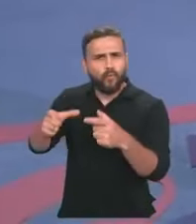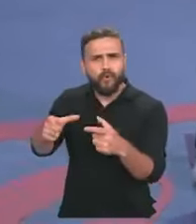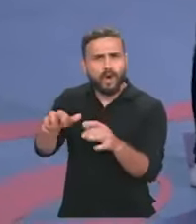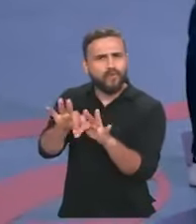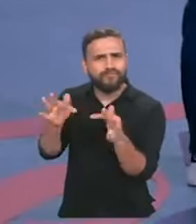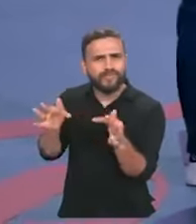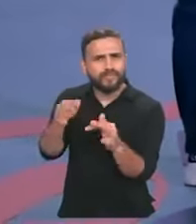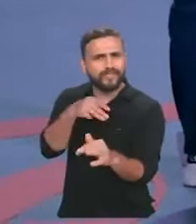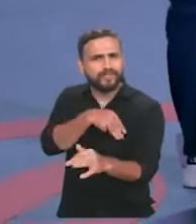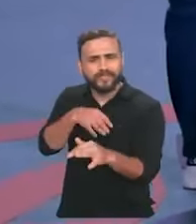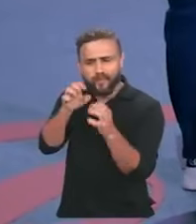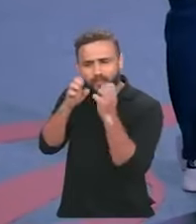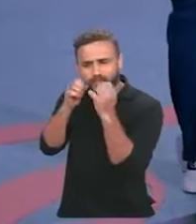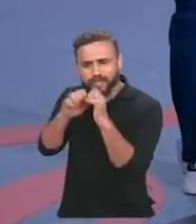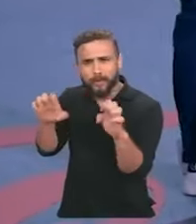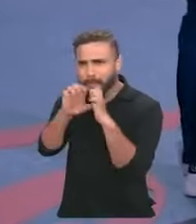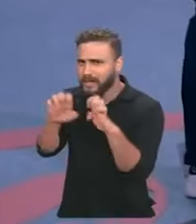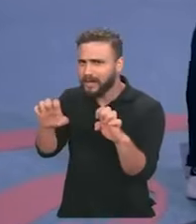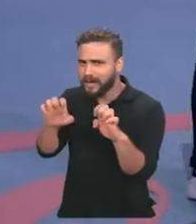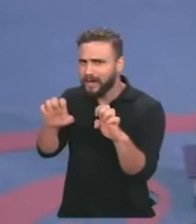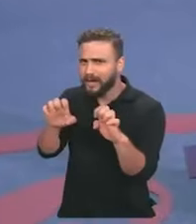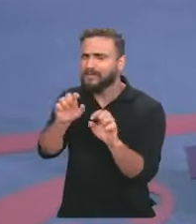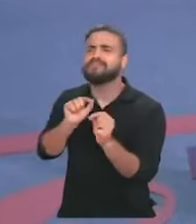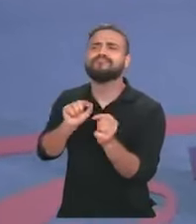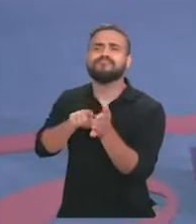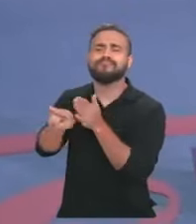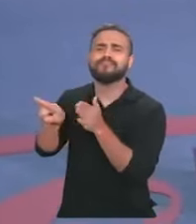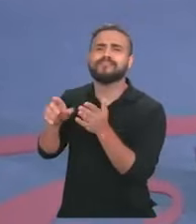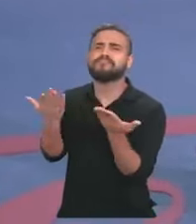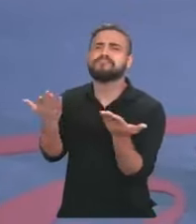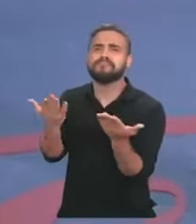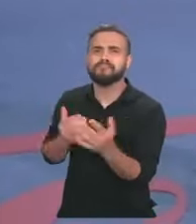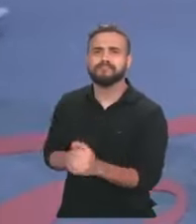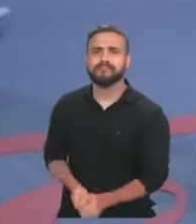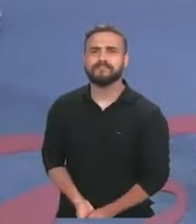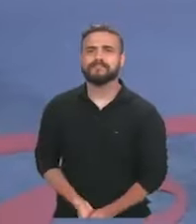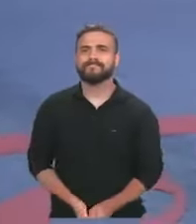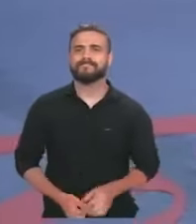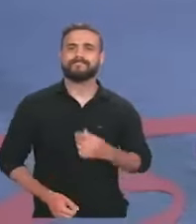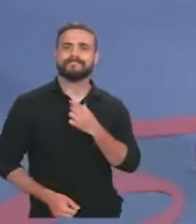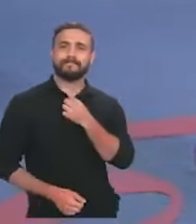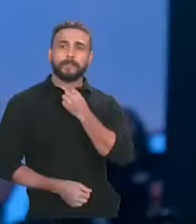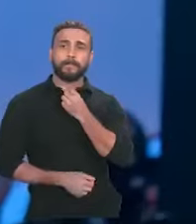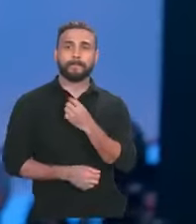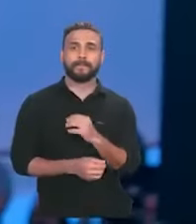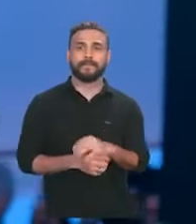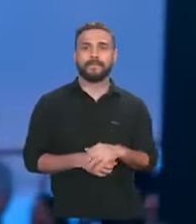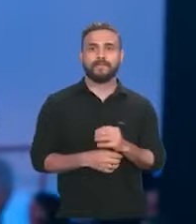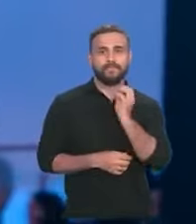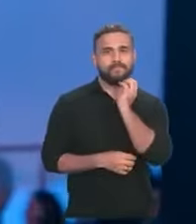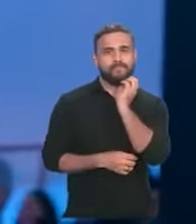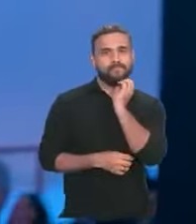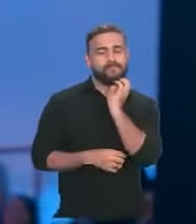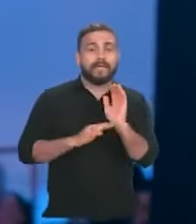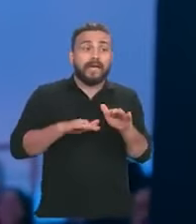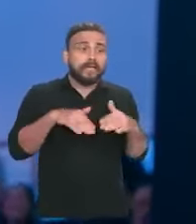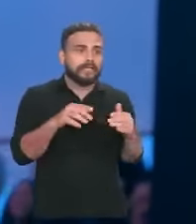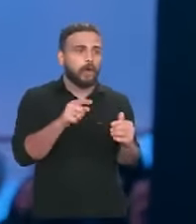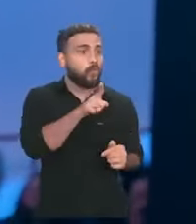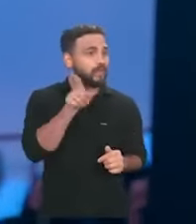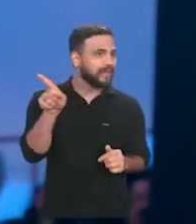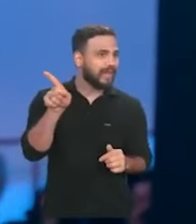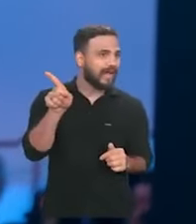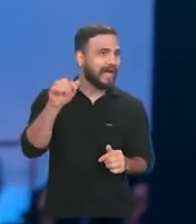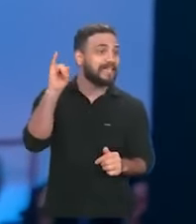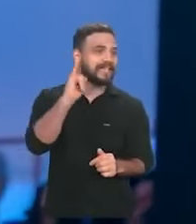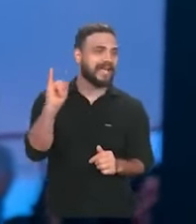ou são em países pobres ou países fechados ah lá é um um país aberto para pregação